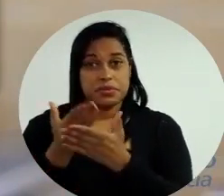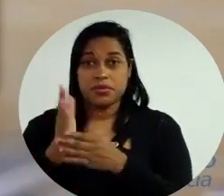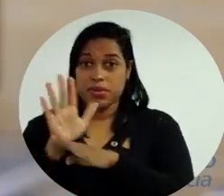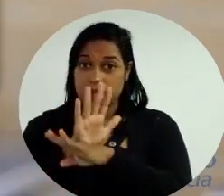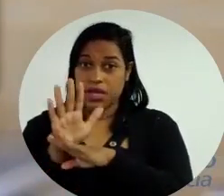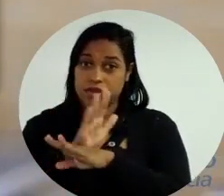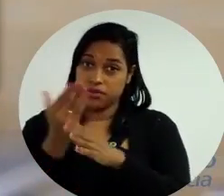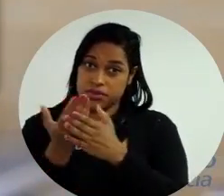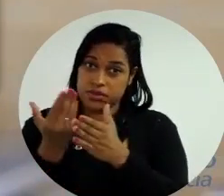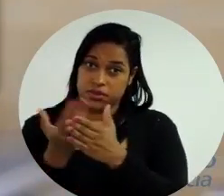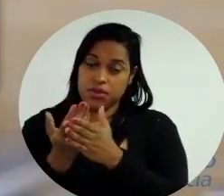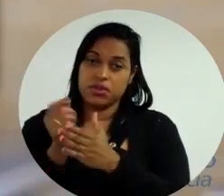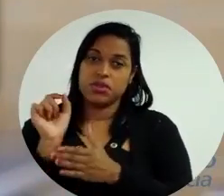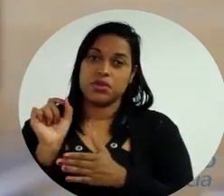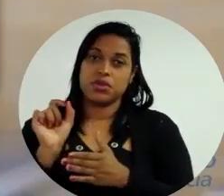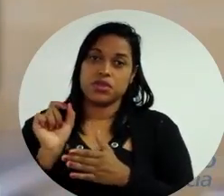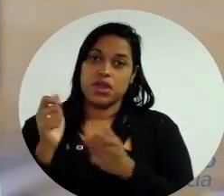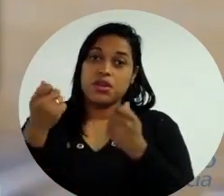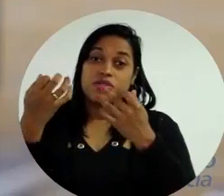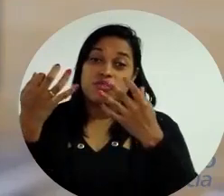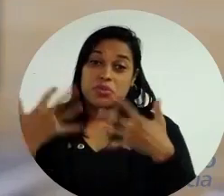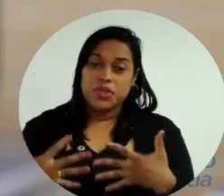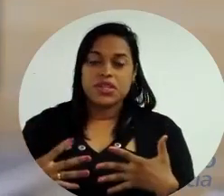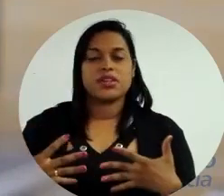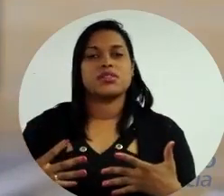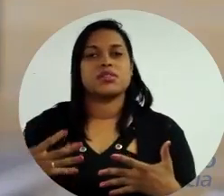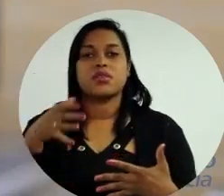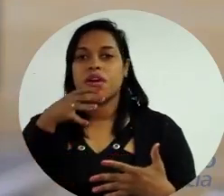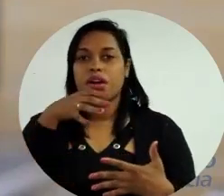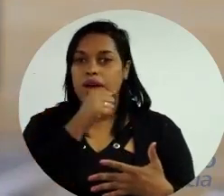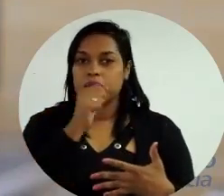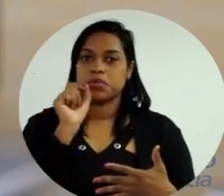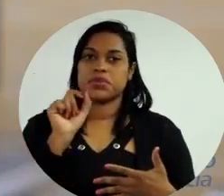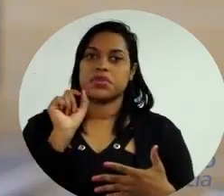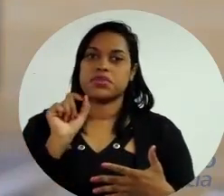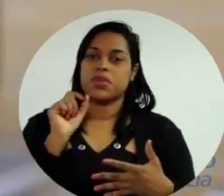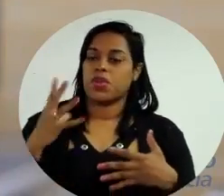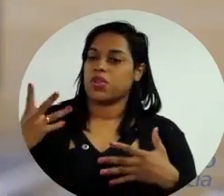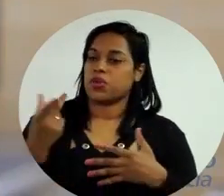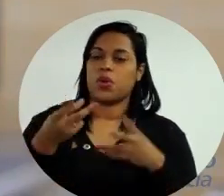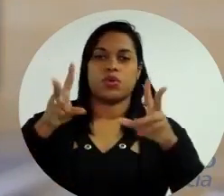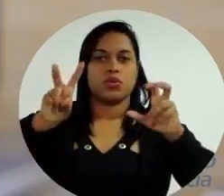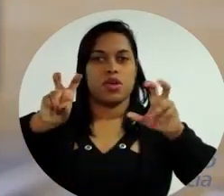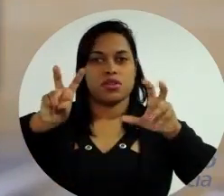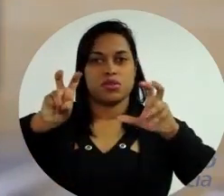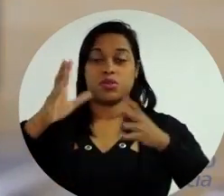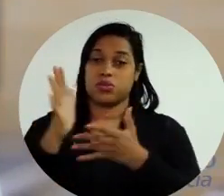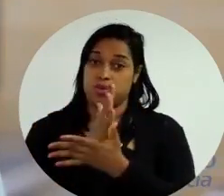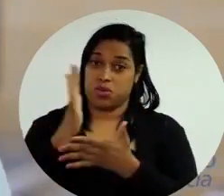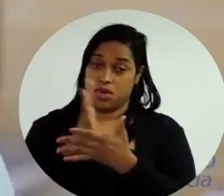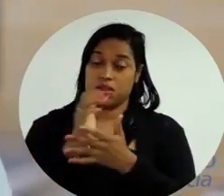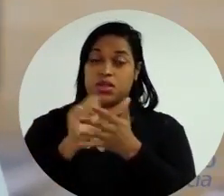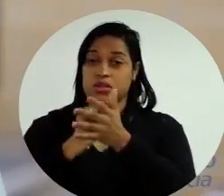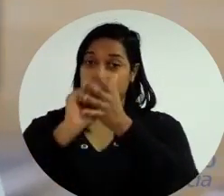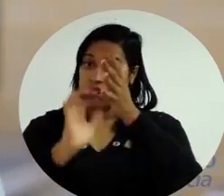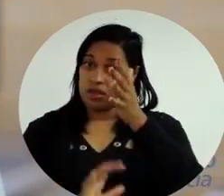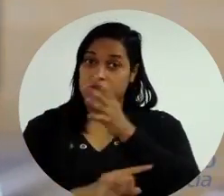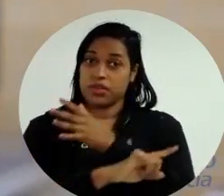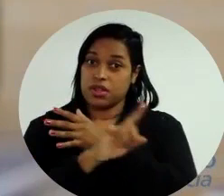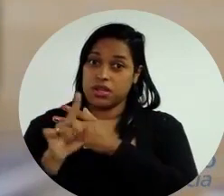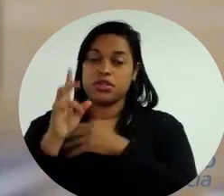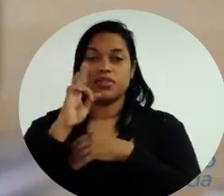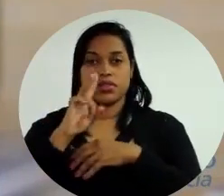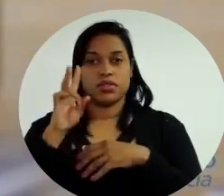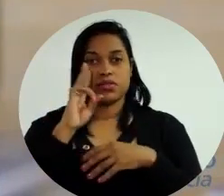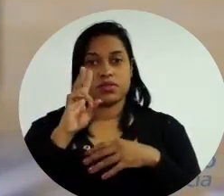Essa videoaula, ela é uma explanação breve sobre todo o assunto, mas no caderno de exercício,